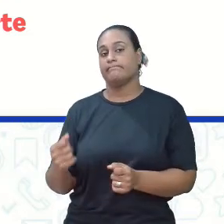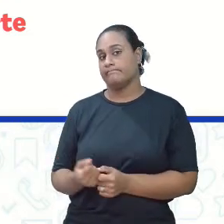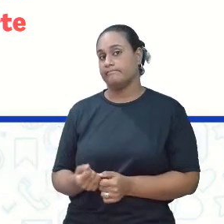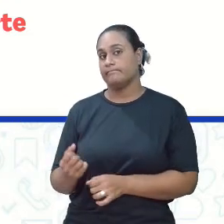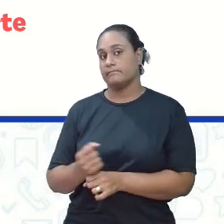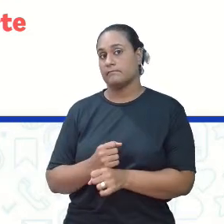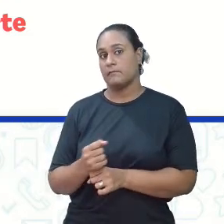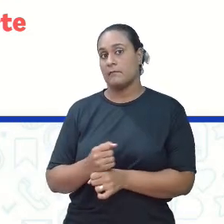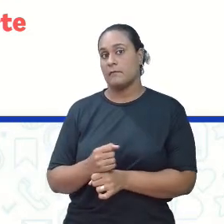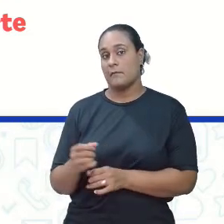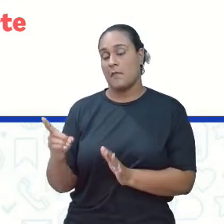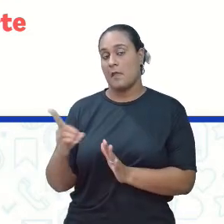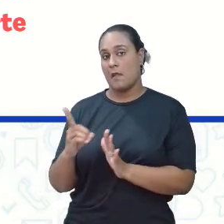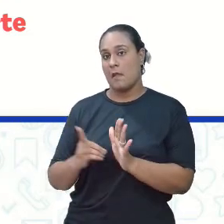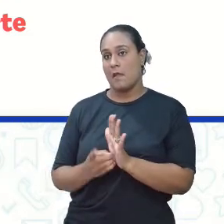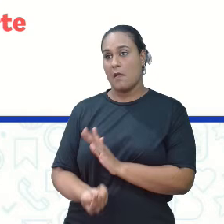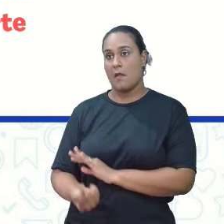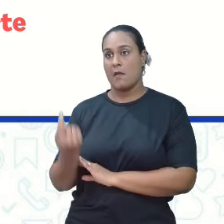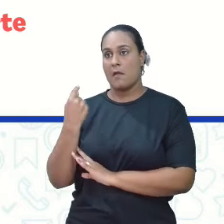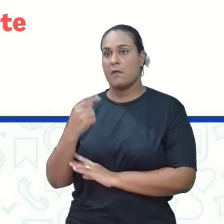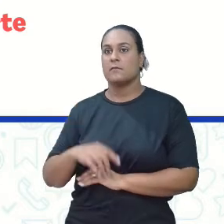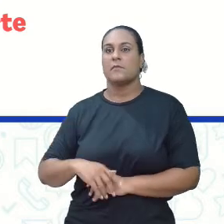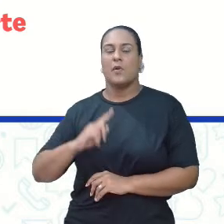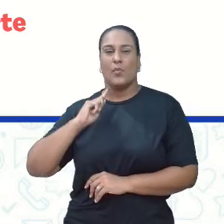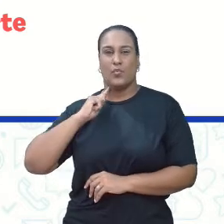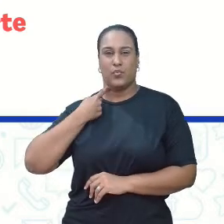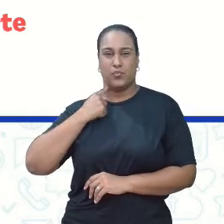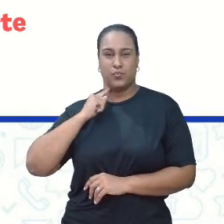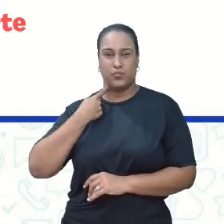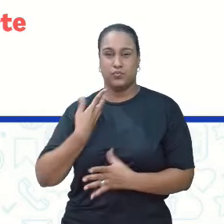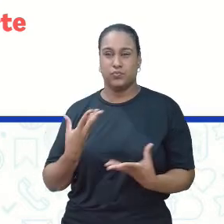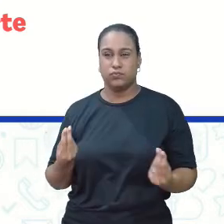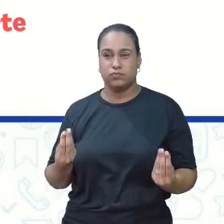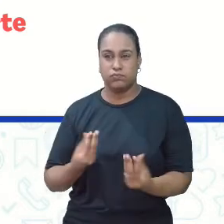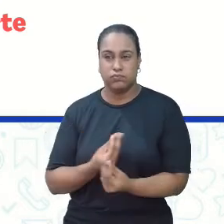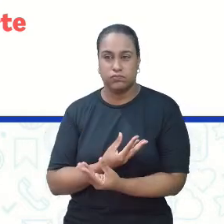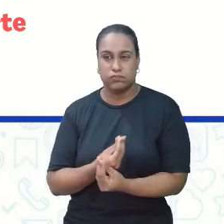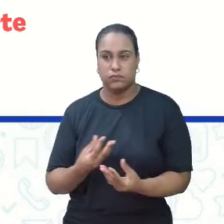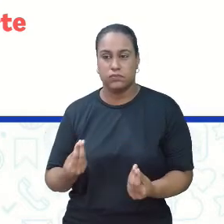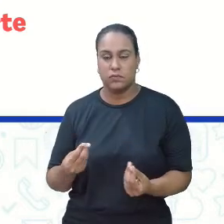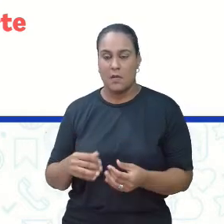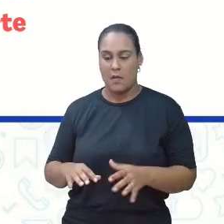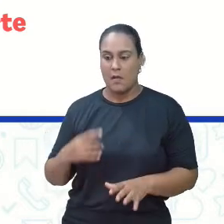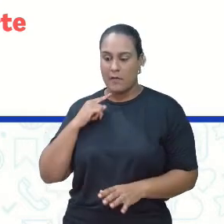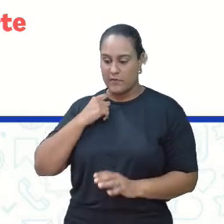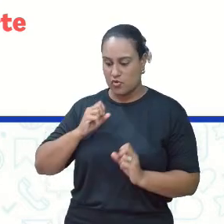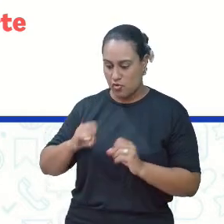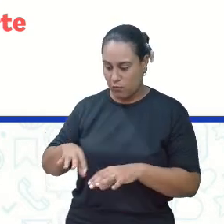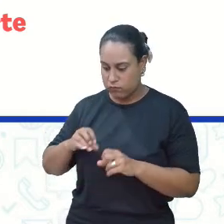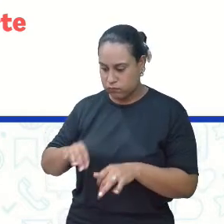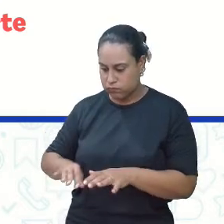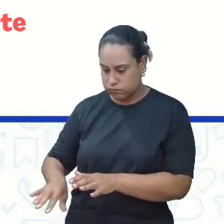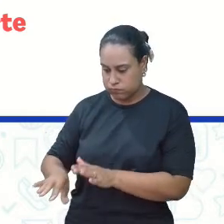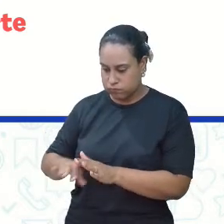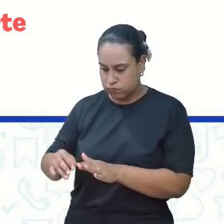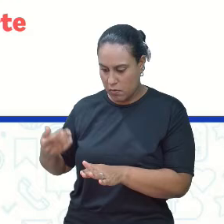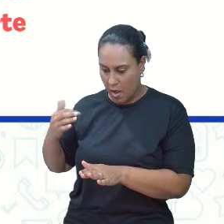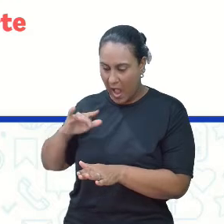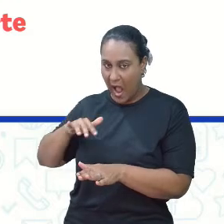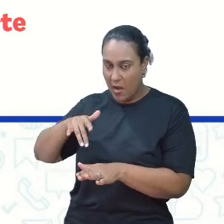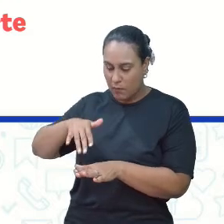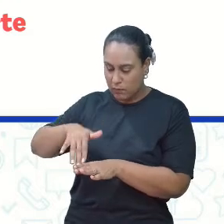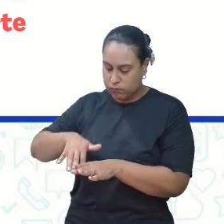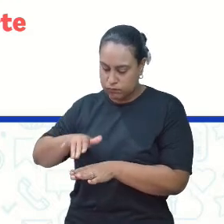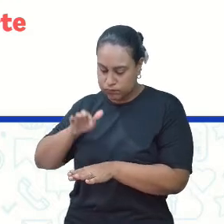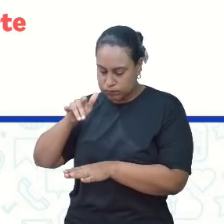décadas. Um exemplo é o excesso de lixo, os quais entopem os bueiros, impedindo a passagem de água.